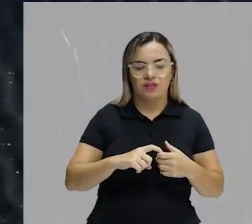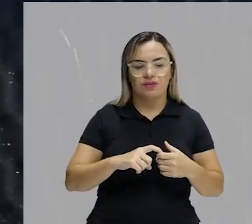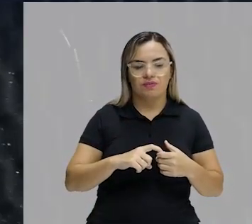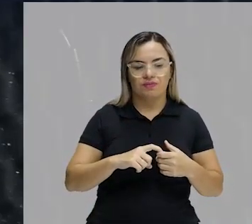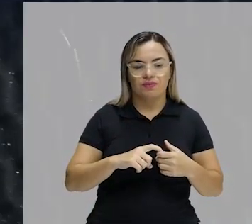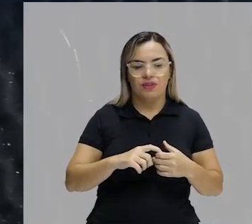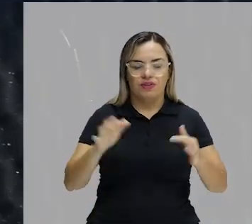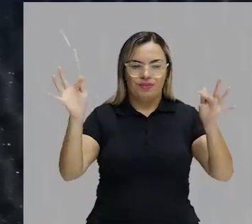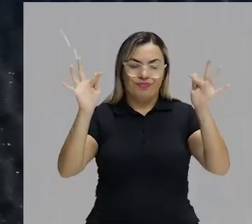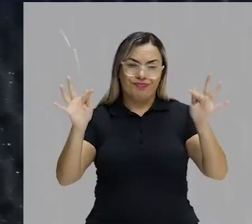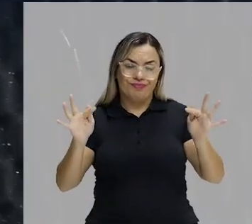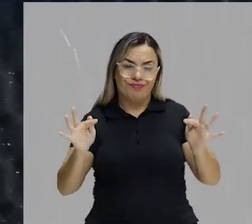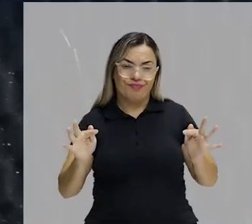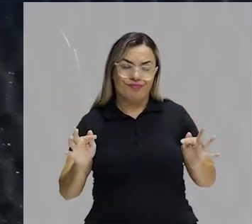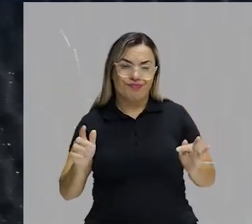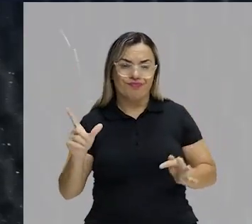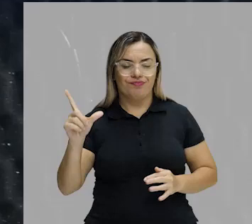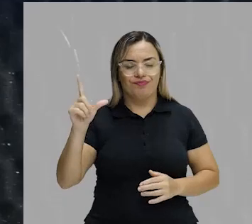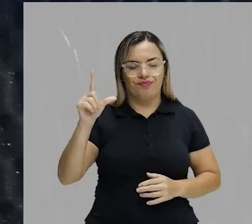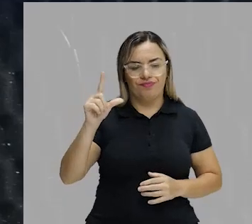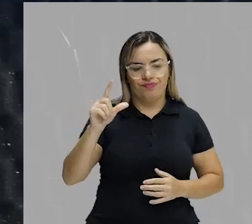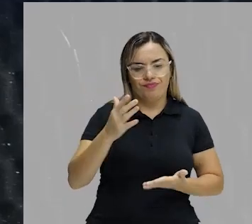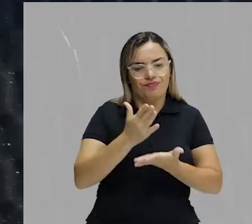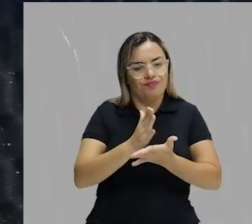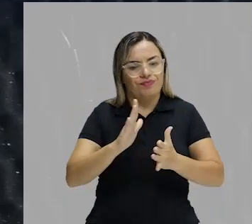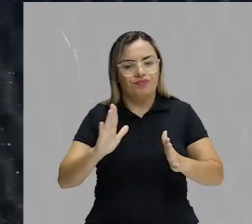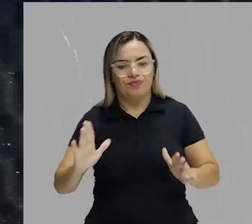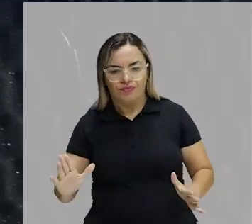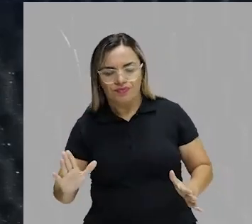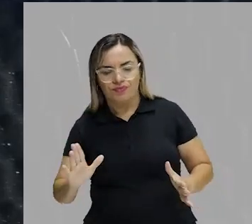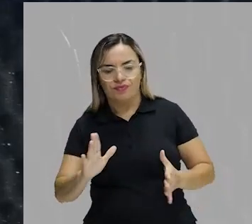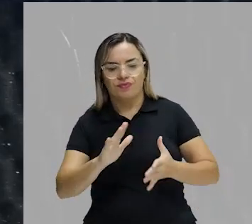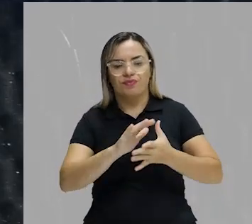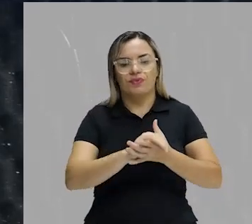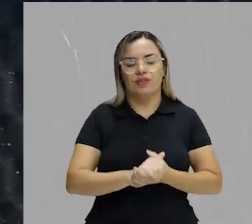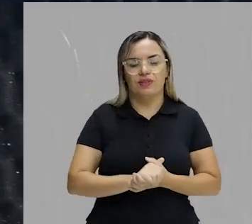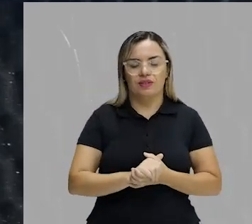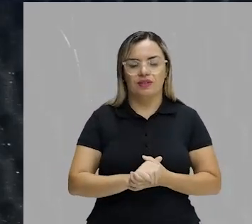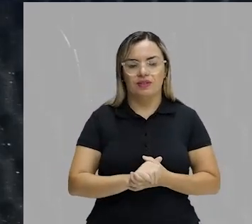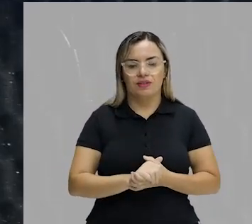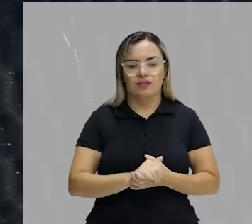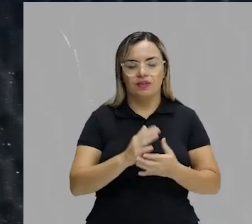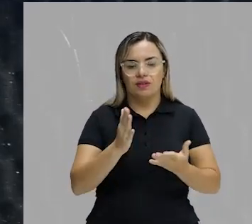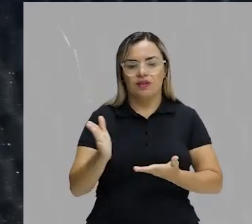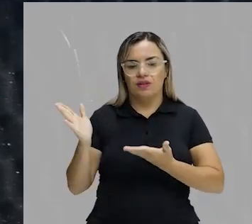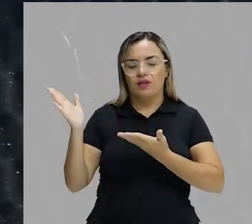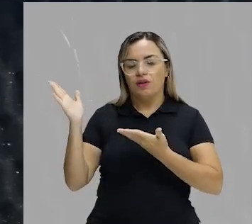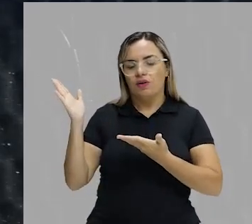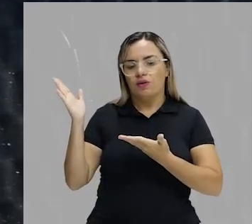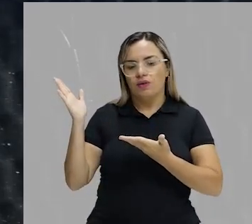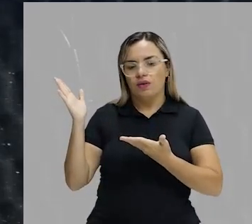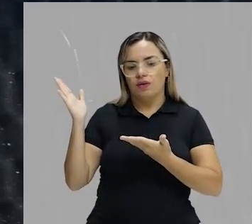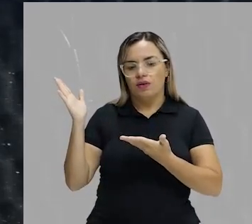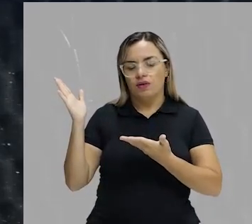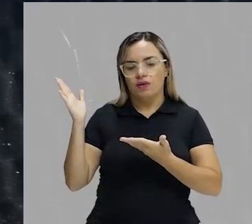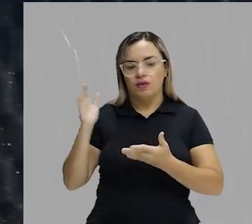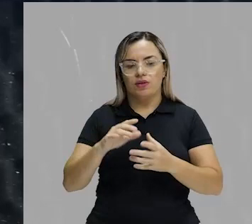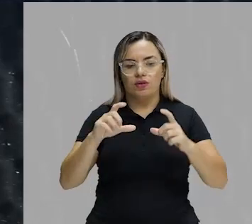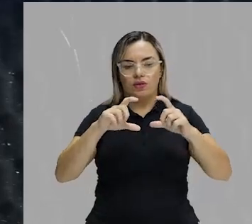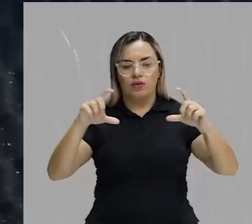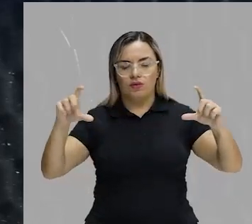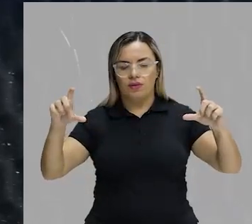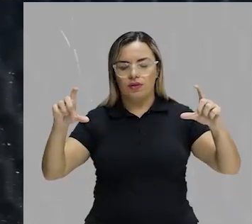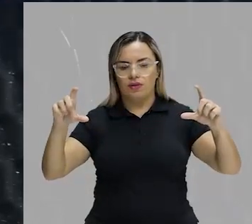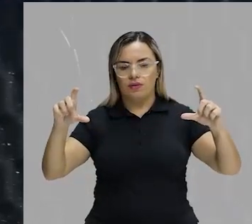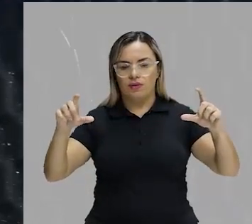durar pouco. Então, eu vou usar conjunções adversativas para iniciar a oração coordenada